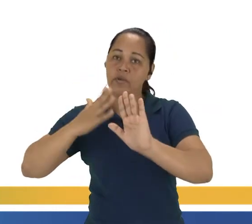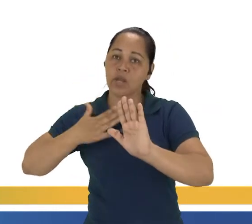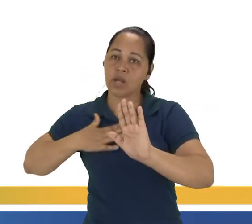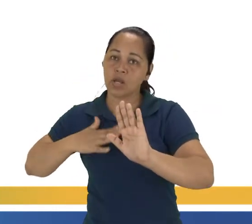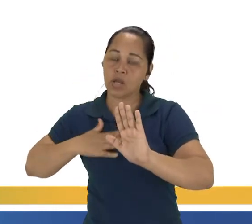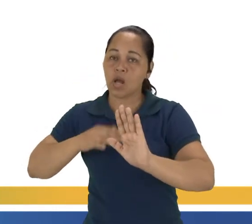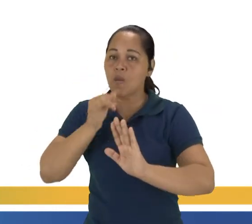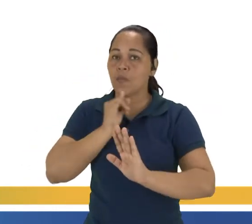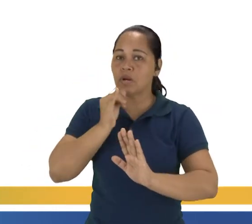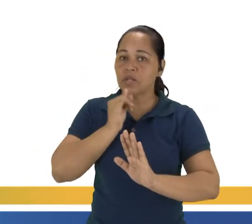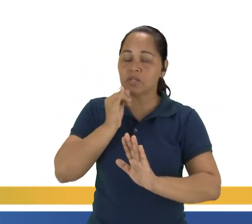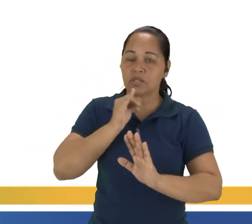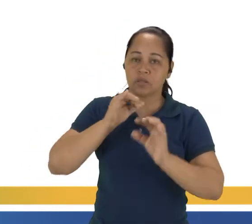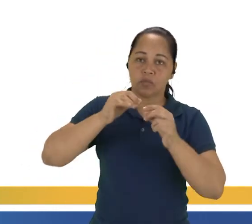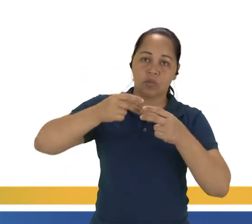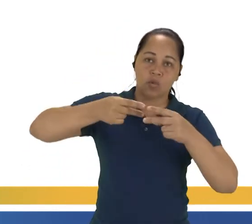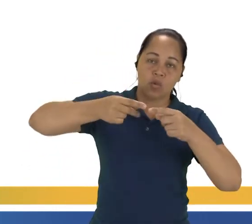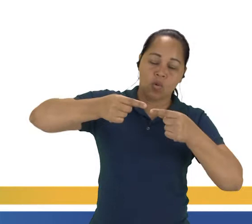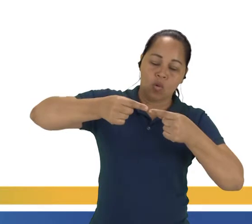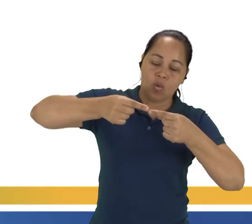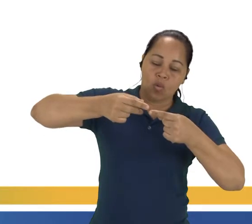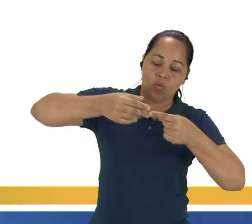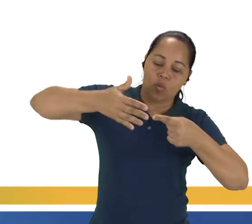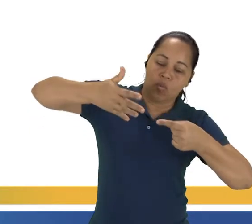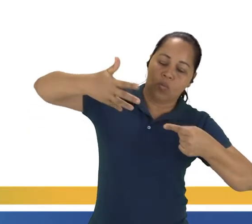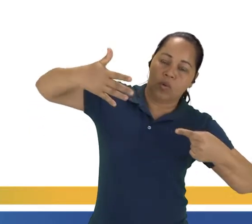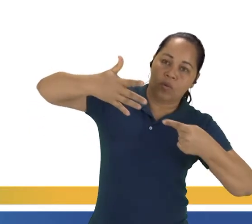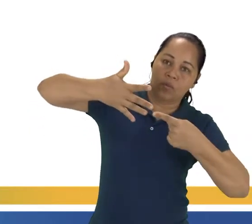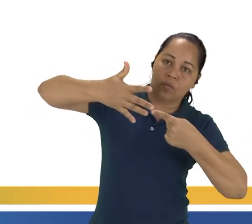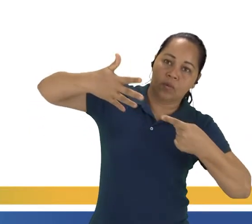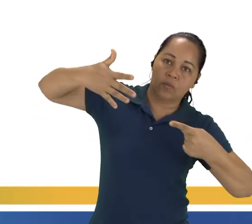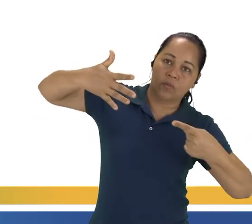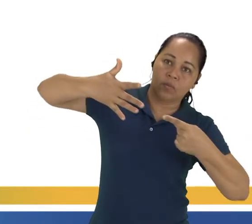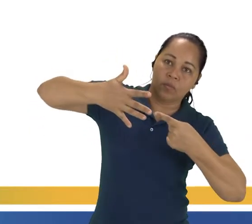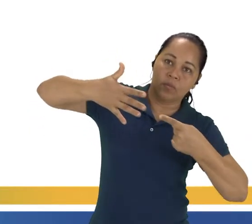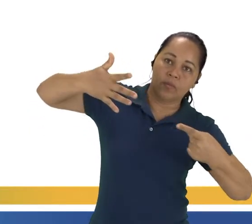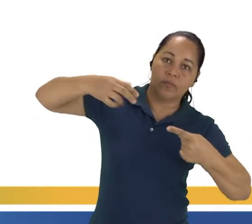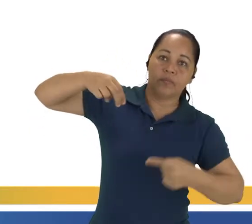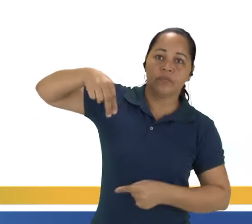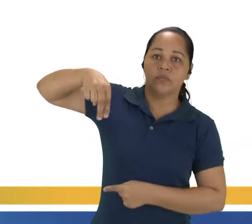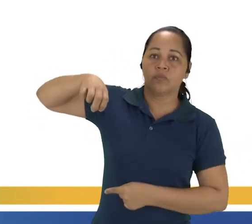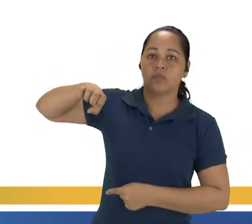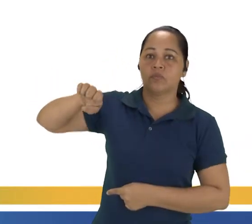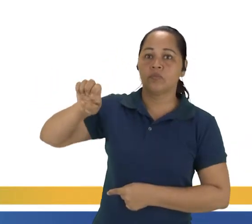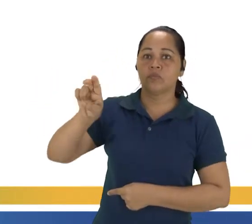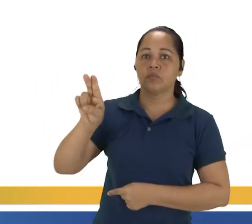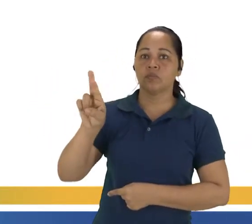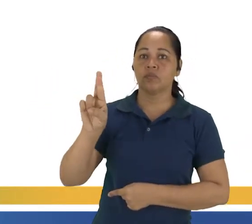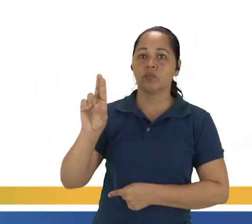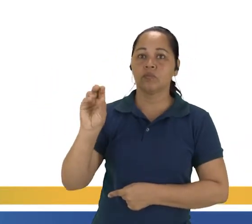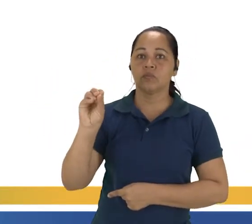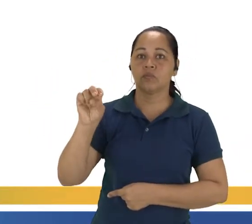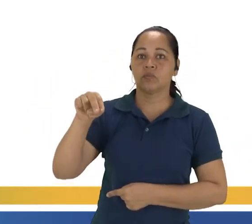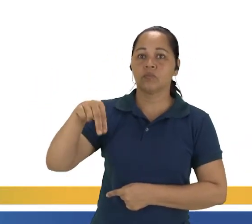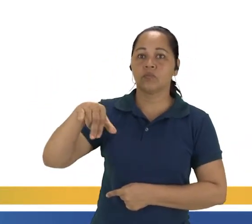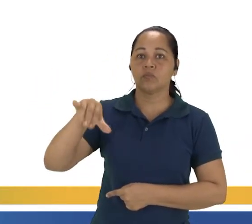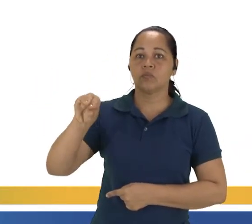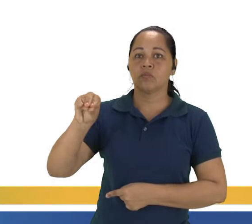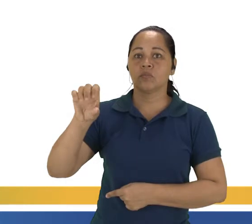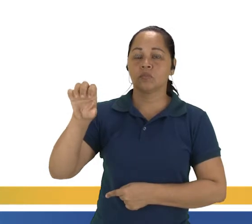os neurônios, eles crescem e depois eles entram em repouso porque os neurônios eles não se multiplicam como